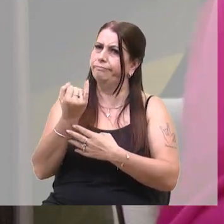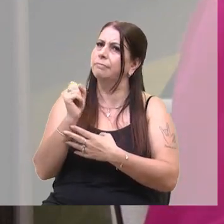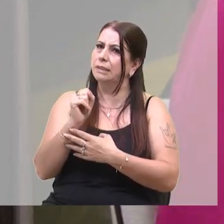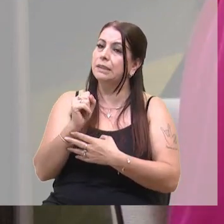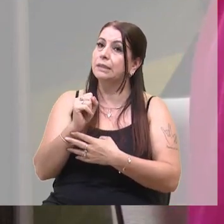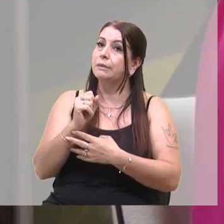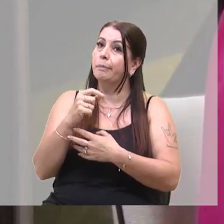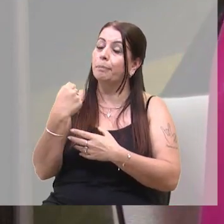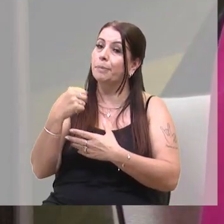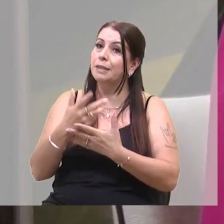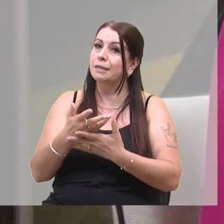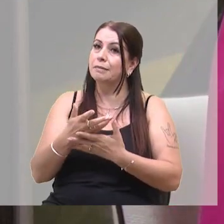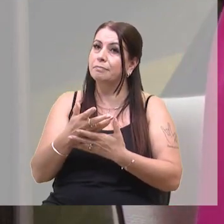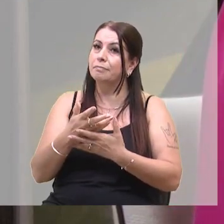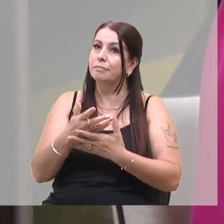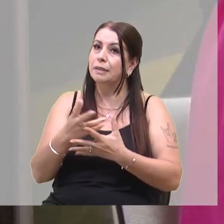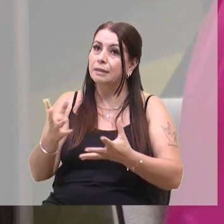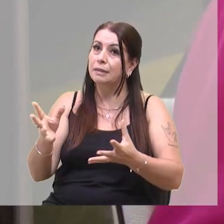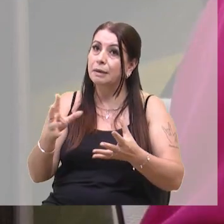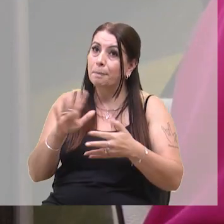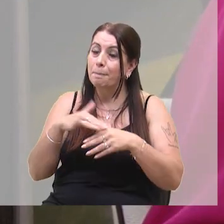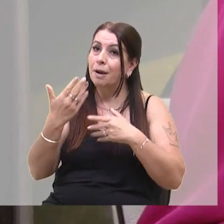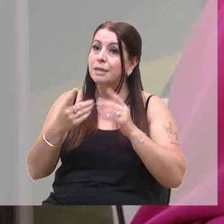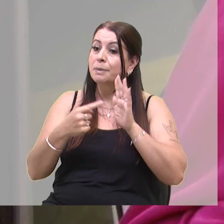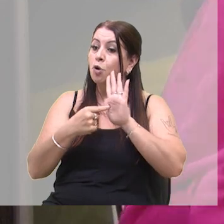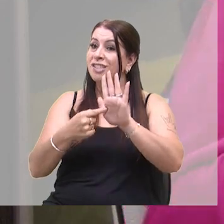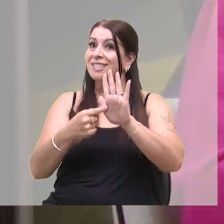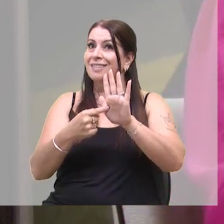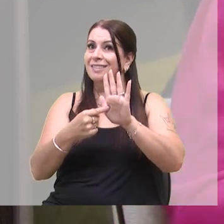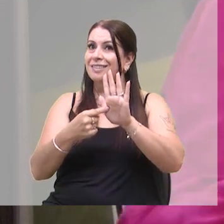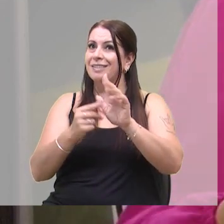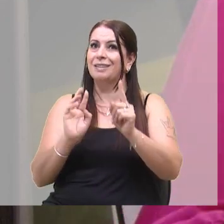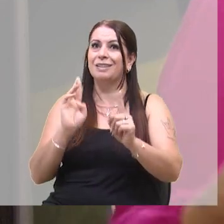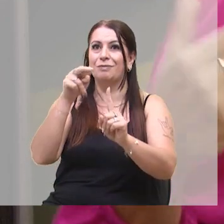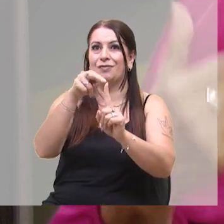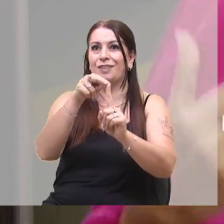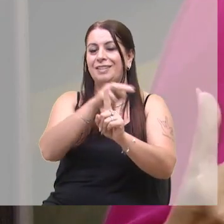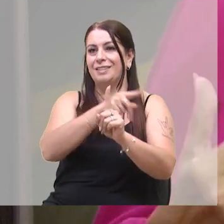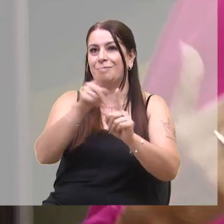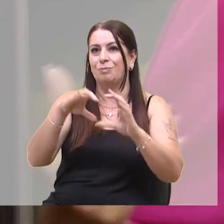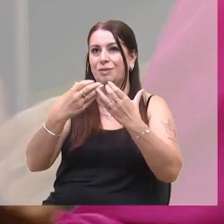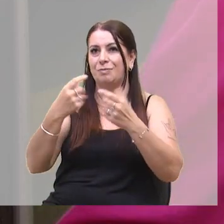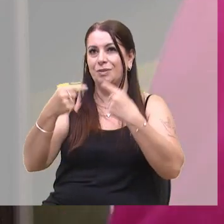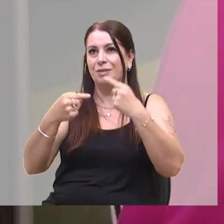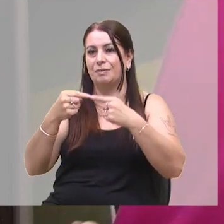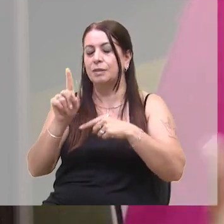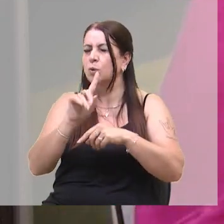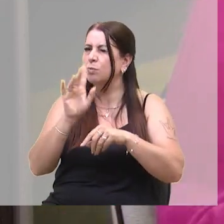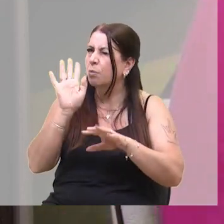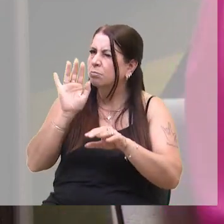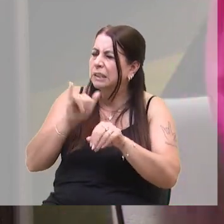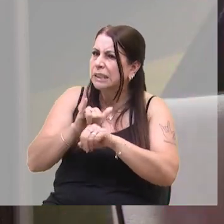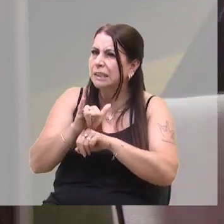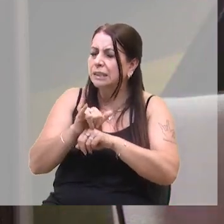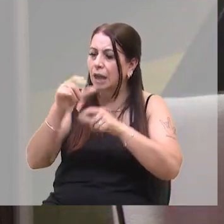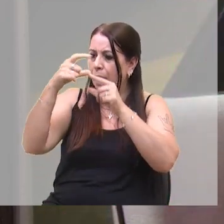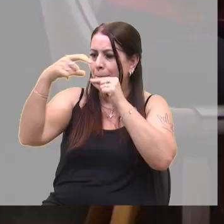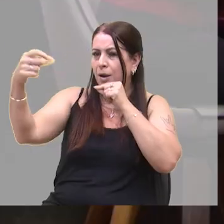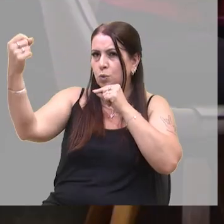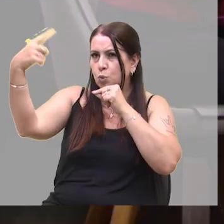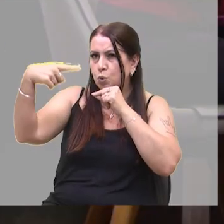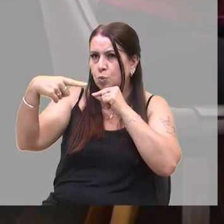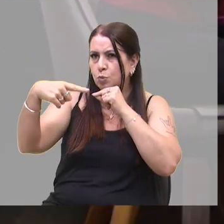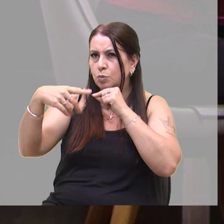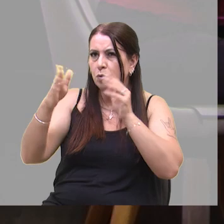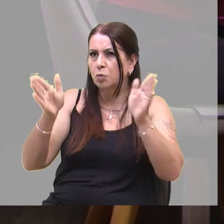muitas demandas importantíssimas e a gente precisa levar mais, se mostrar mais referência para a comunidade para a discussão desses temas. Se eu não